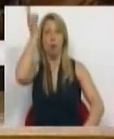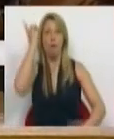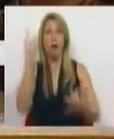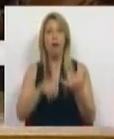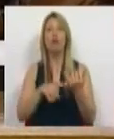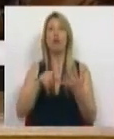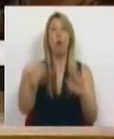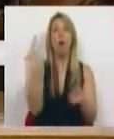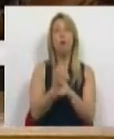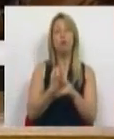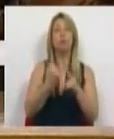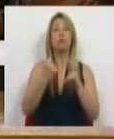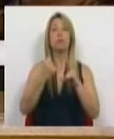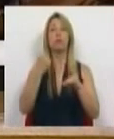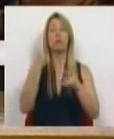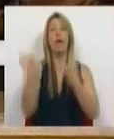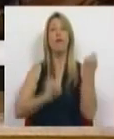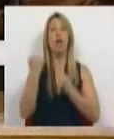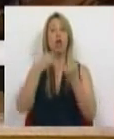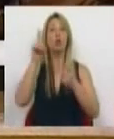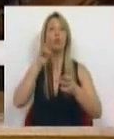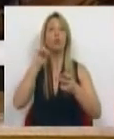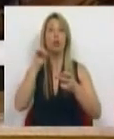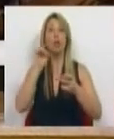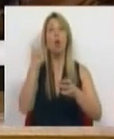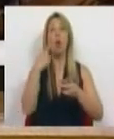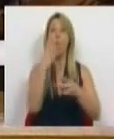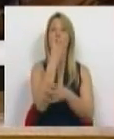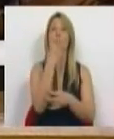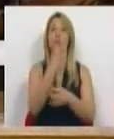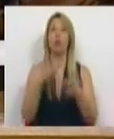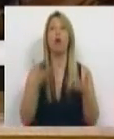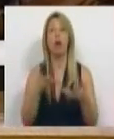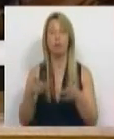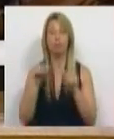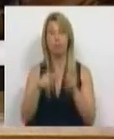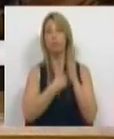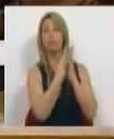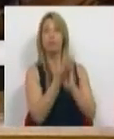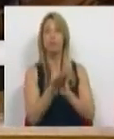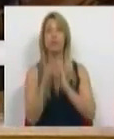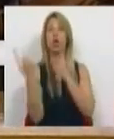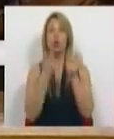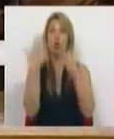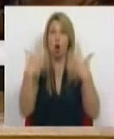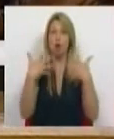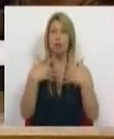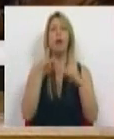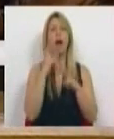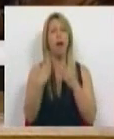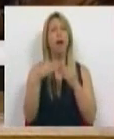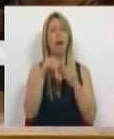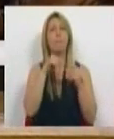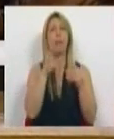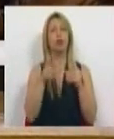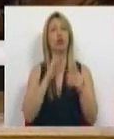na aquisição de veículos de proteção e de socorro. A estas melhorias introduzidas na discussão do orçamento, juntam-se outras que já constavam da